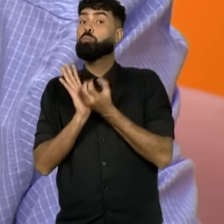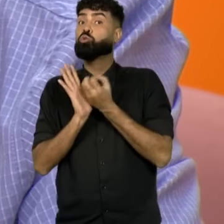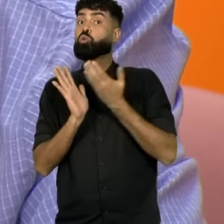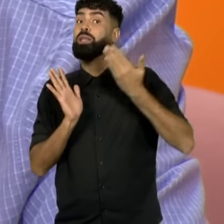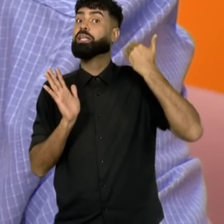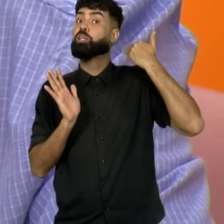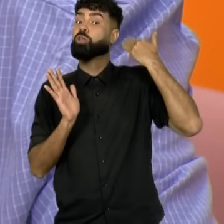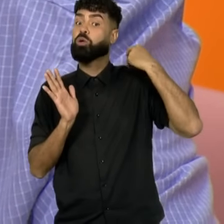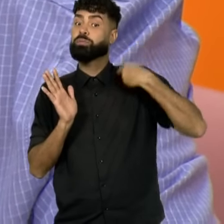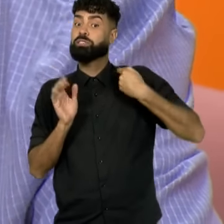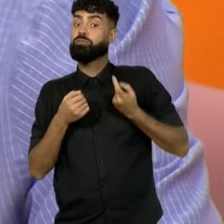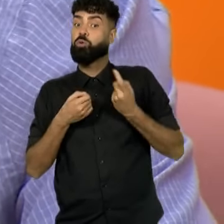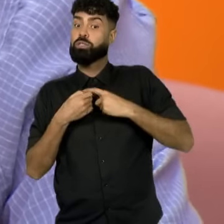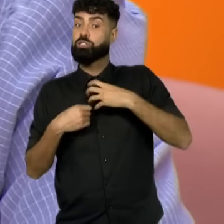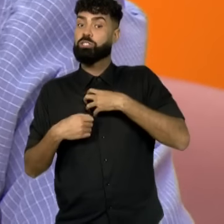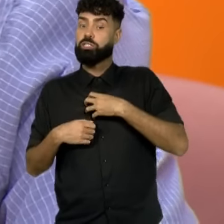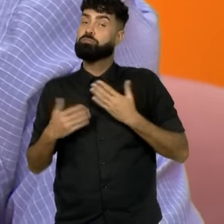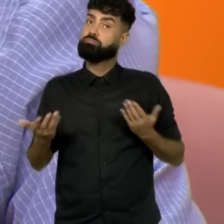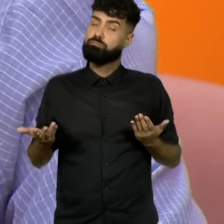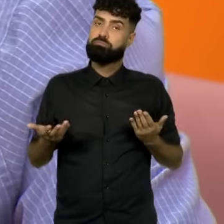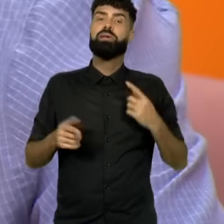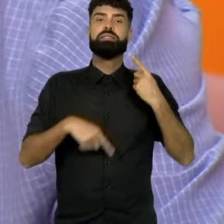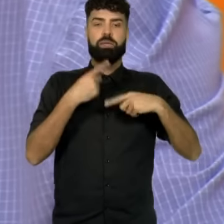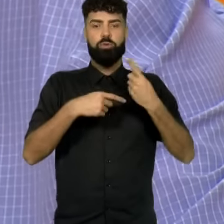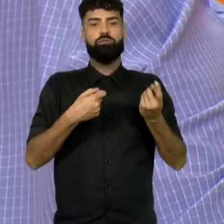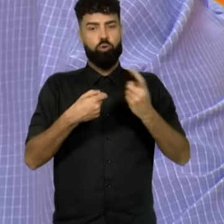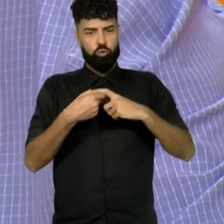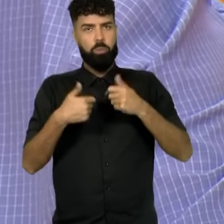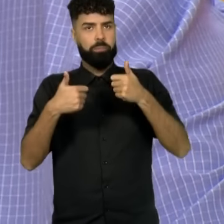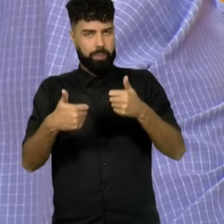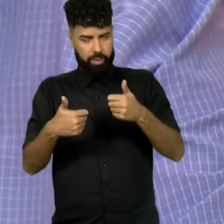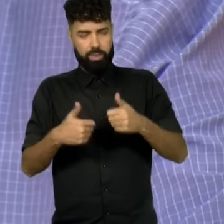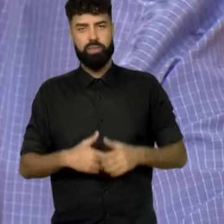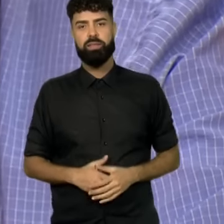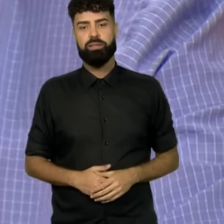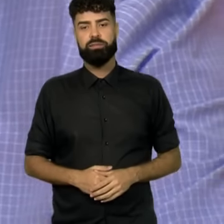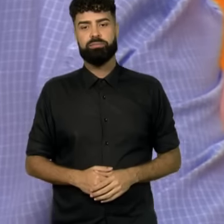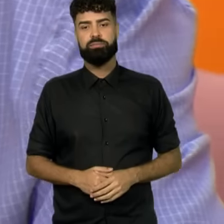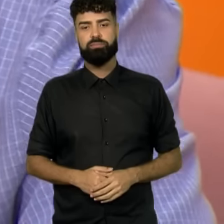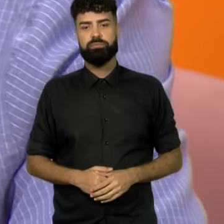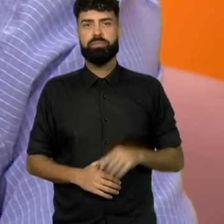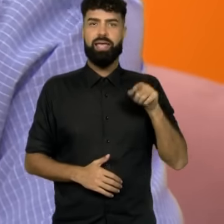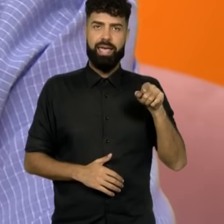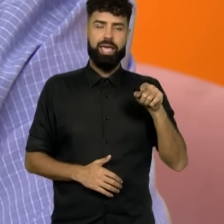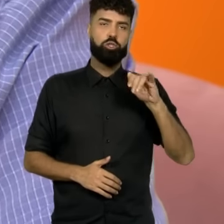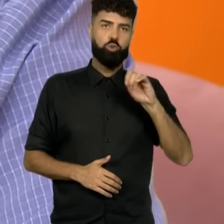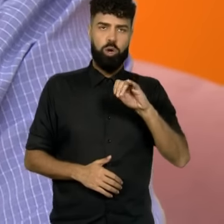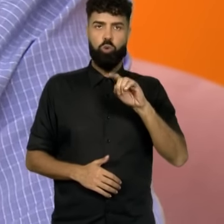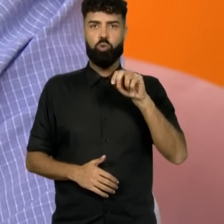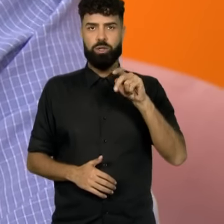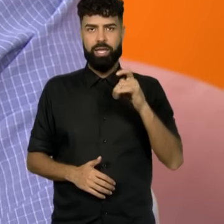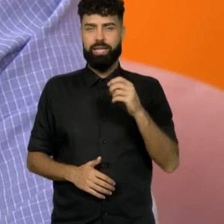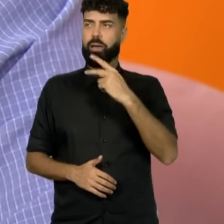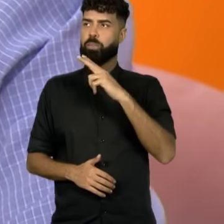anterior. E, por sinal, voltaram muito bem. Ele, João Nogueira, Mauro